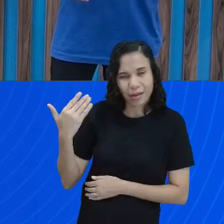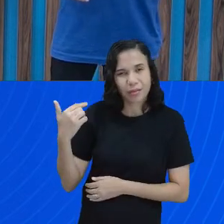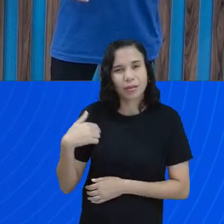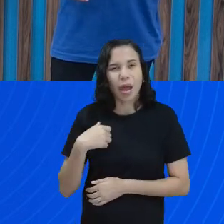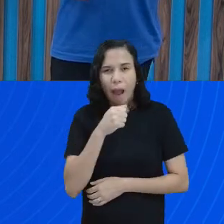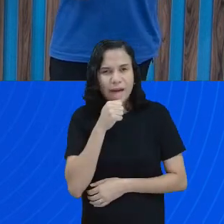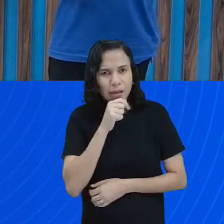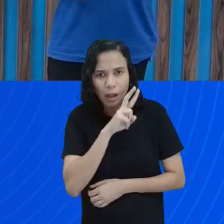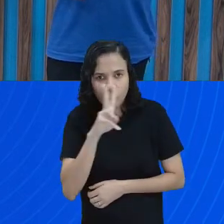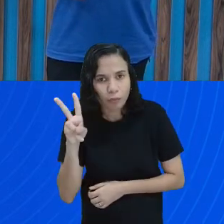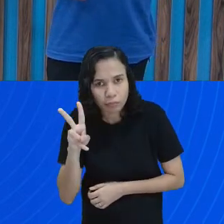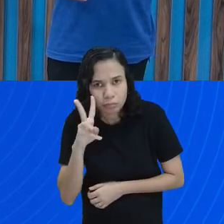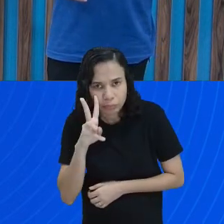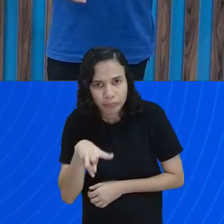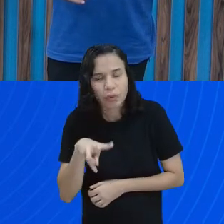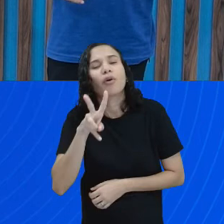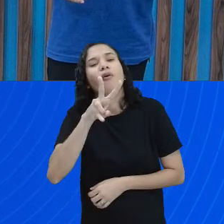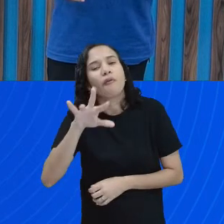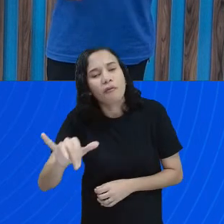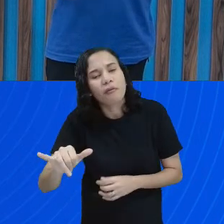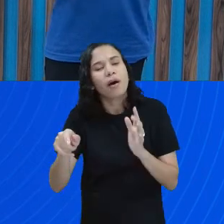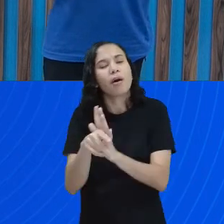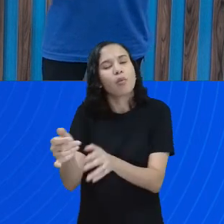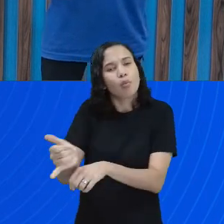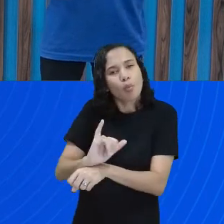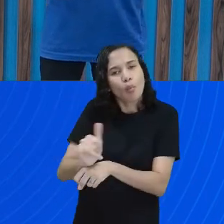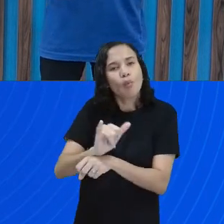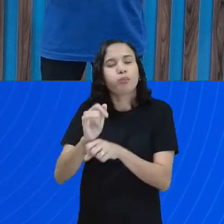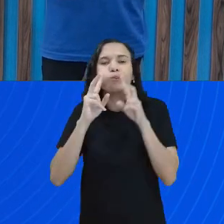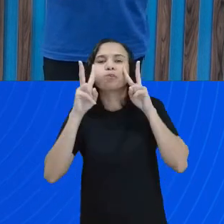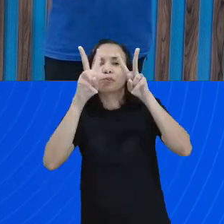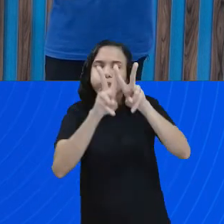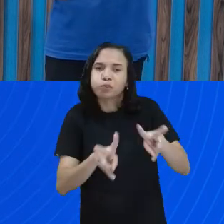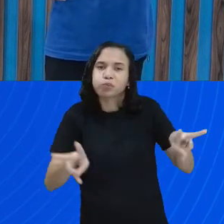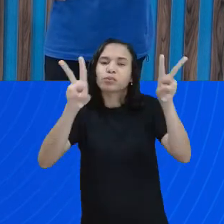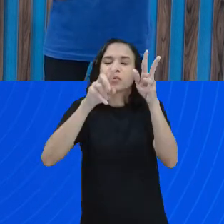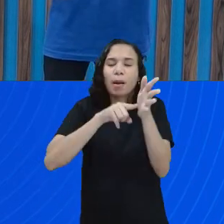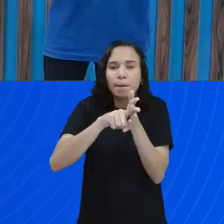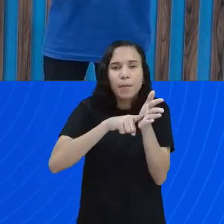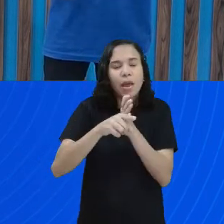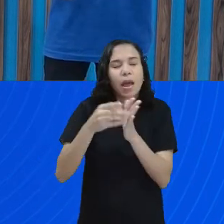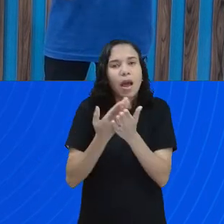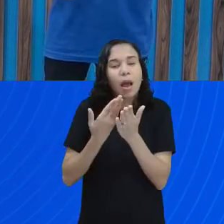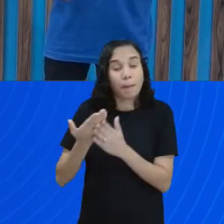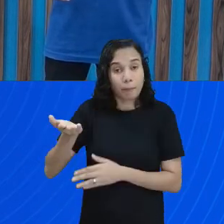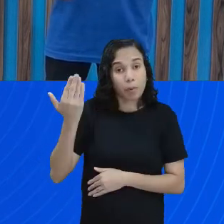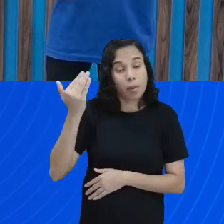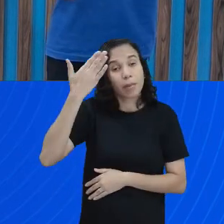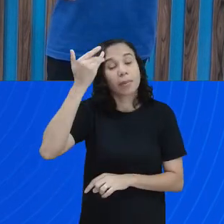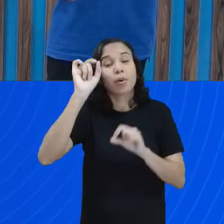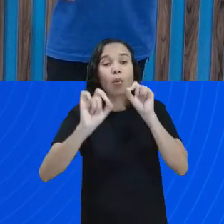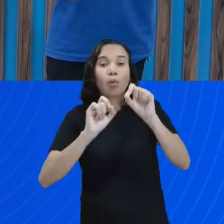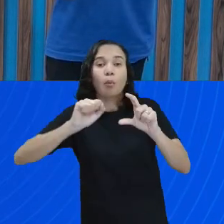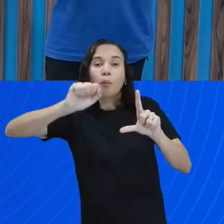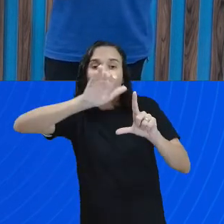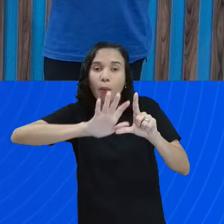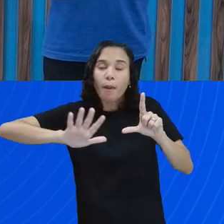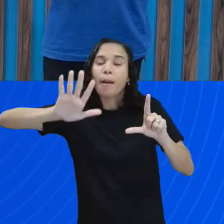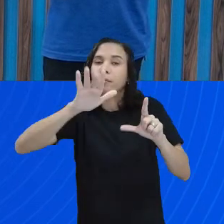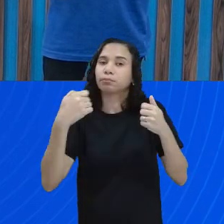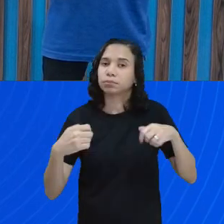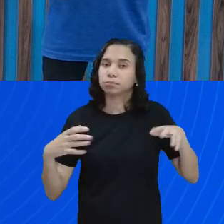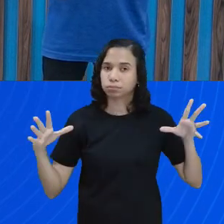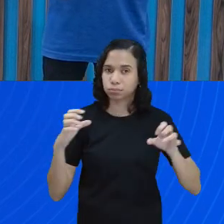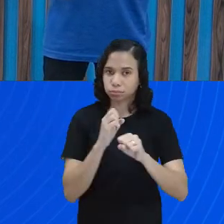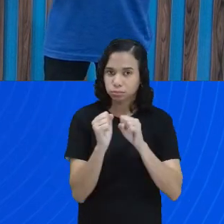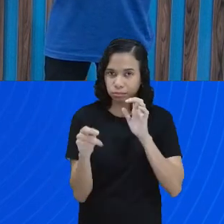assistiu ainda, vá lá no YouTube do Educa Recife, tem aula lá, área das figuras planas, e você assiste. Aí, para saber que área é essa, para saber o volume, tem que saber calcular